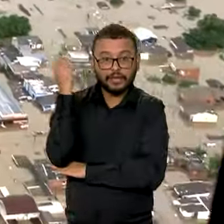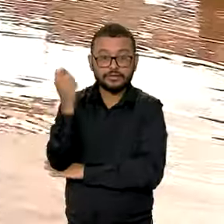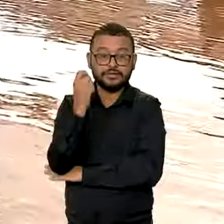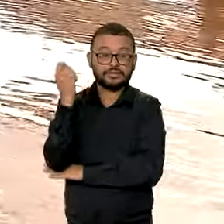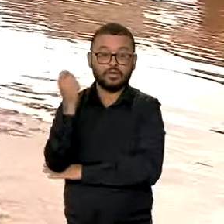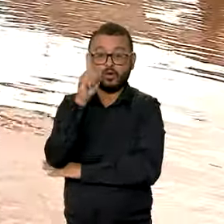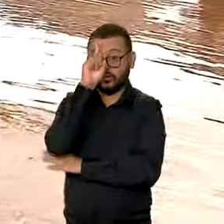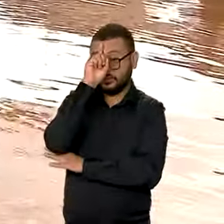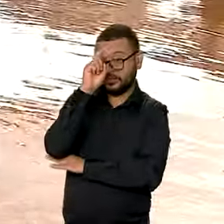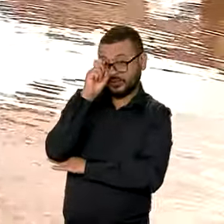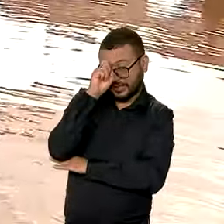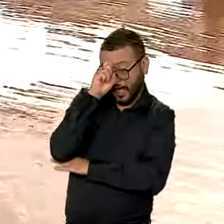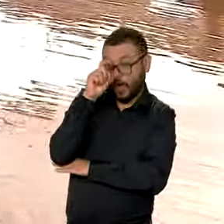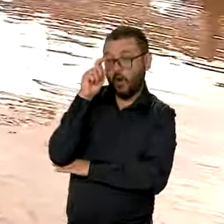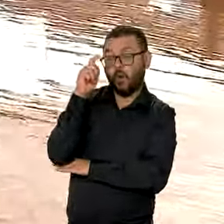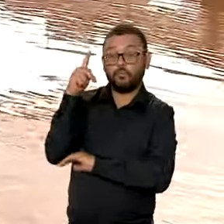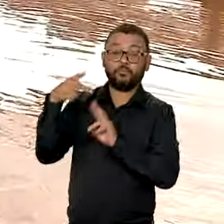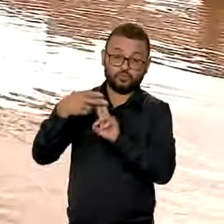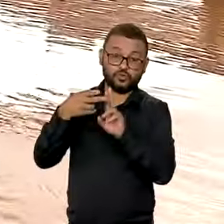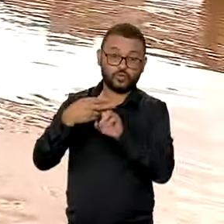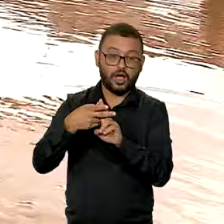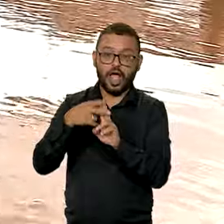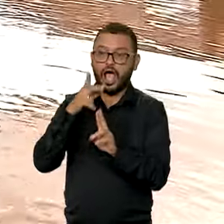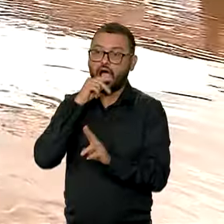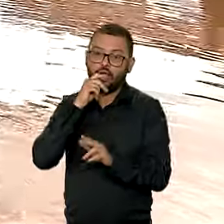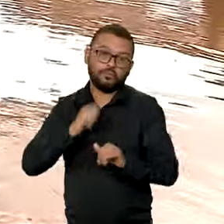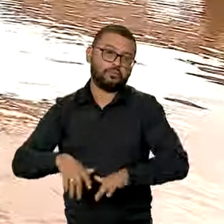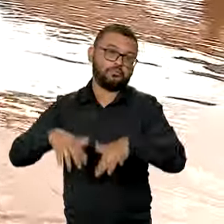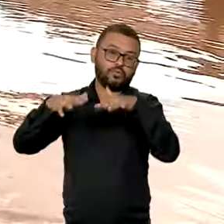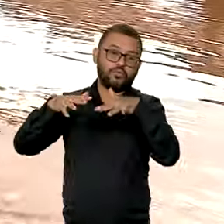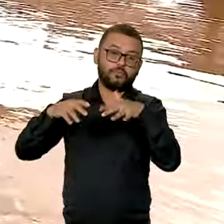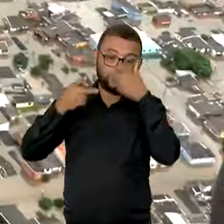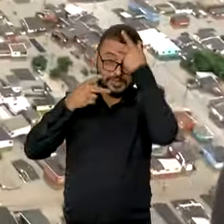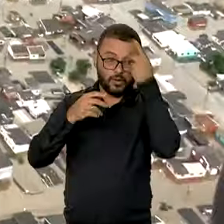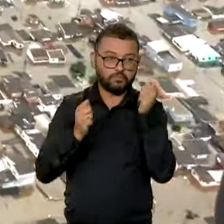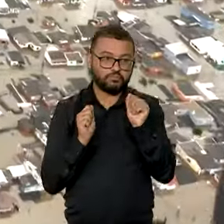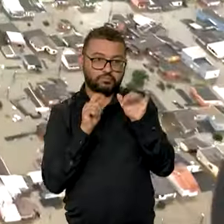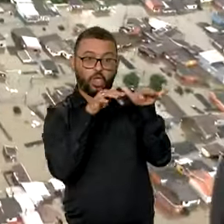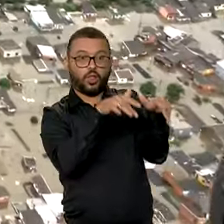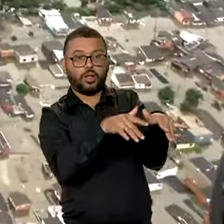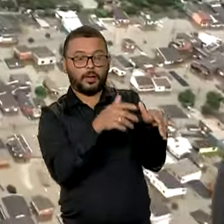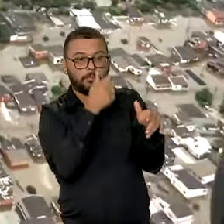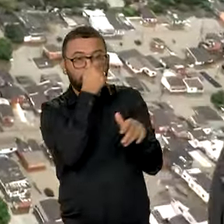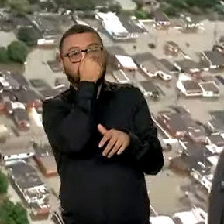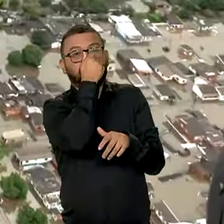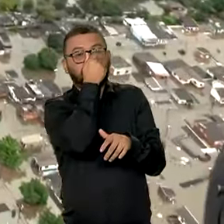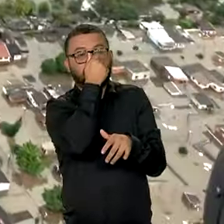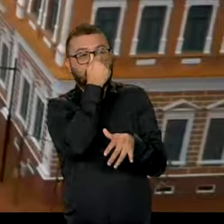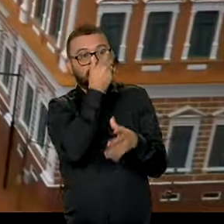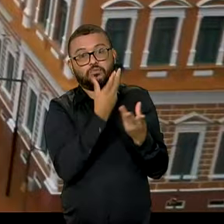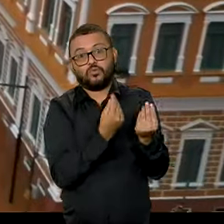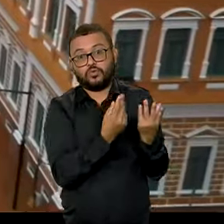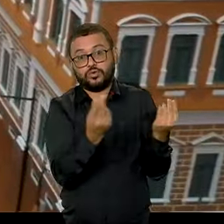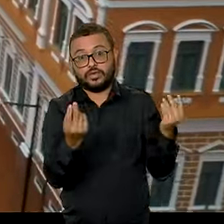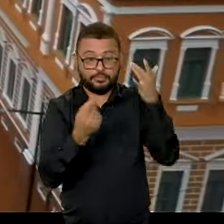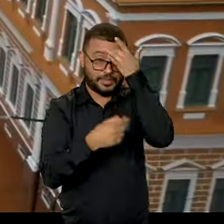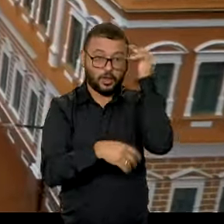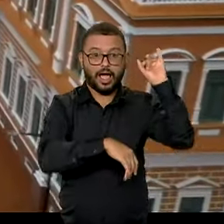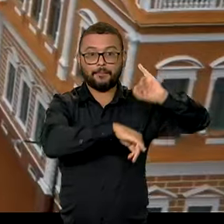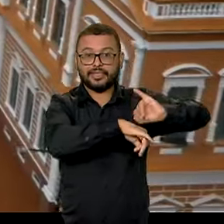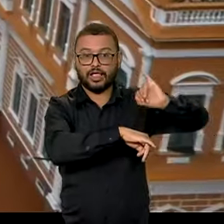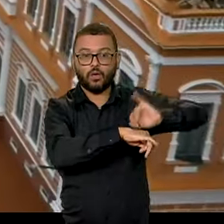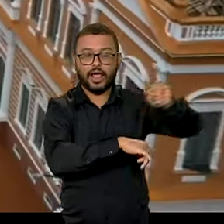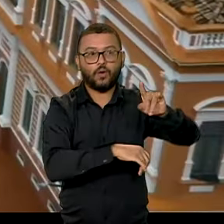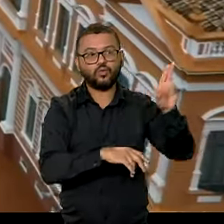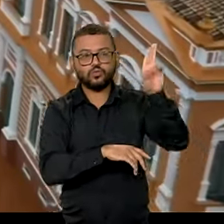que atendem pelo SUS em Porto Alegre ficaram praticamente colapsados. Com a capacidade comprometida na região metropolitana,